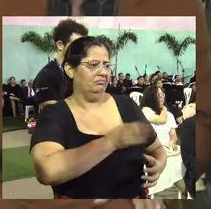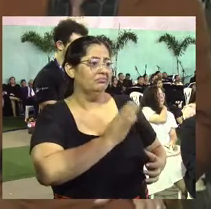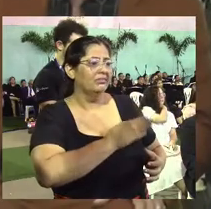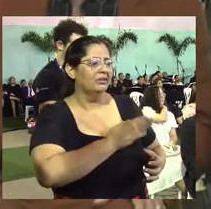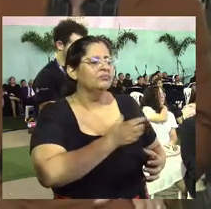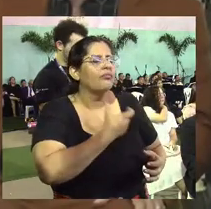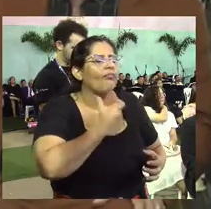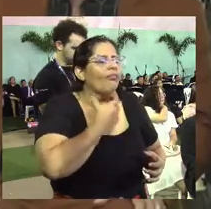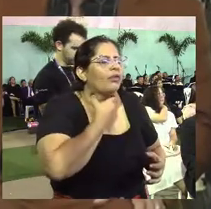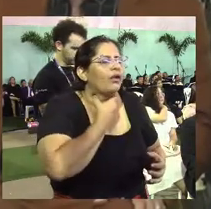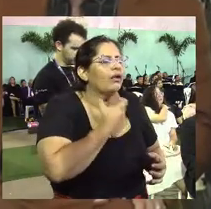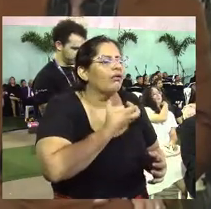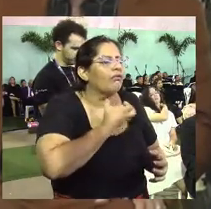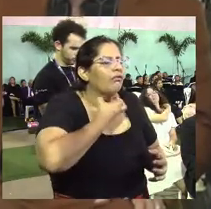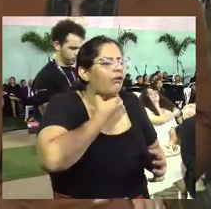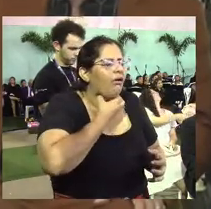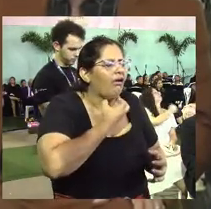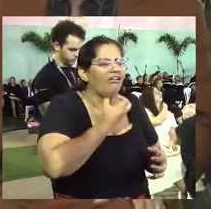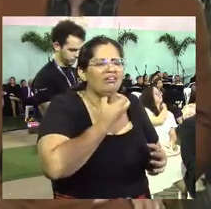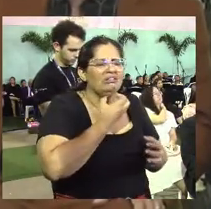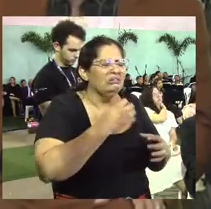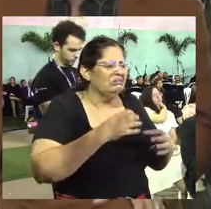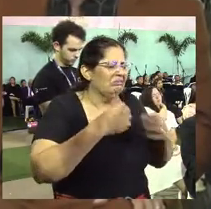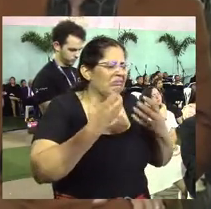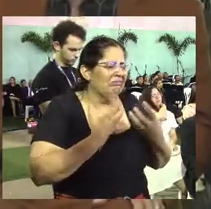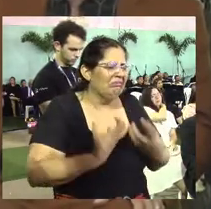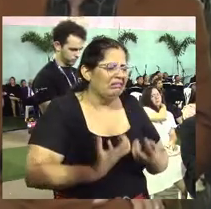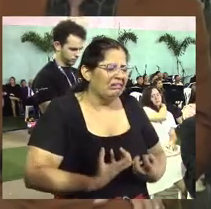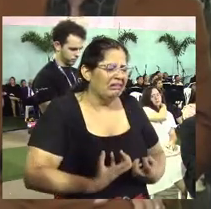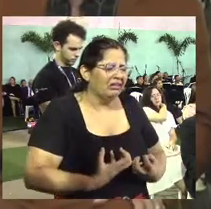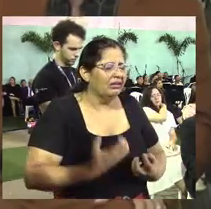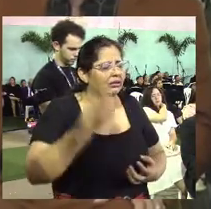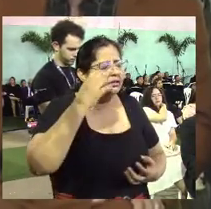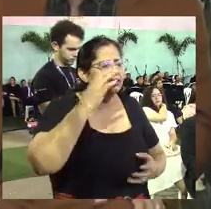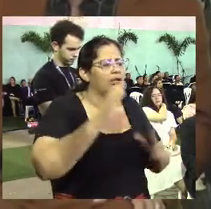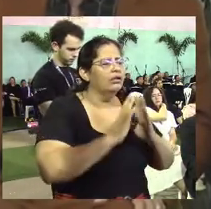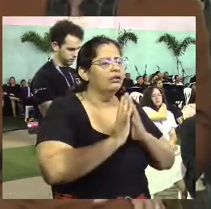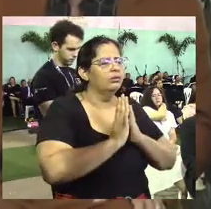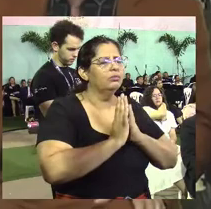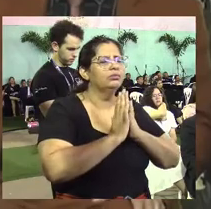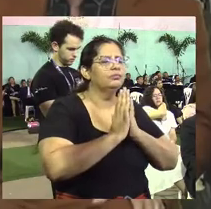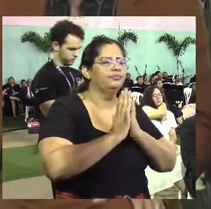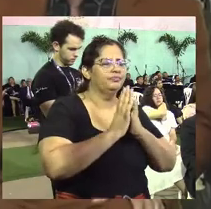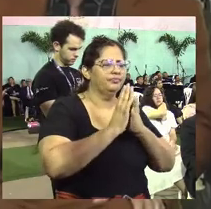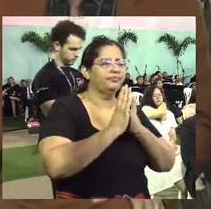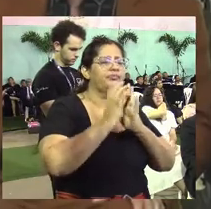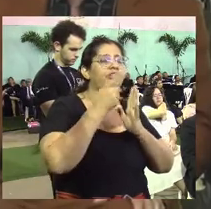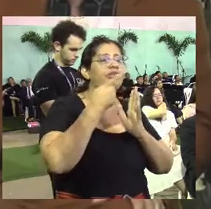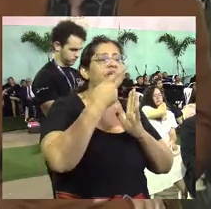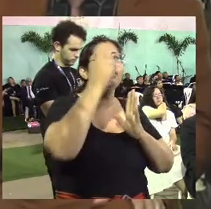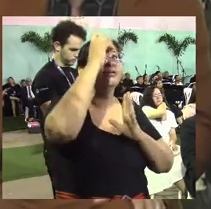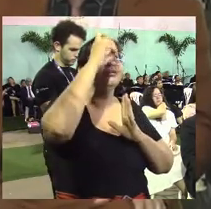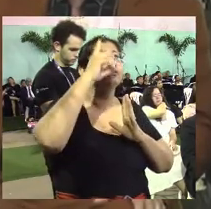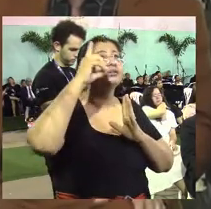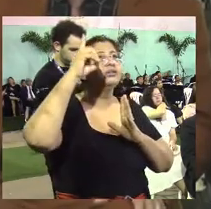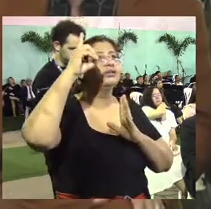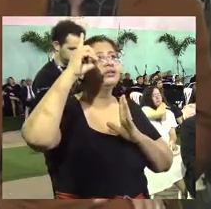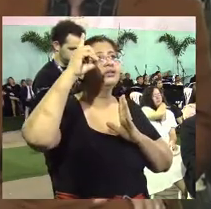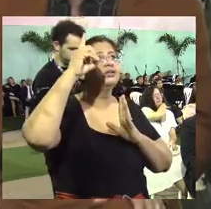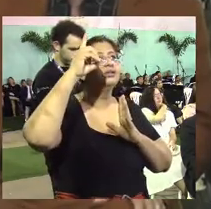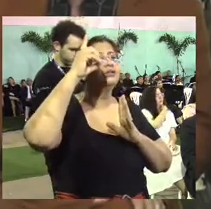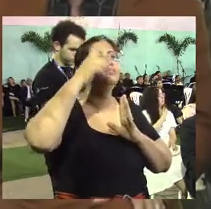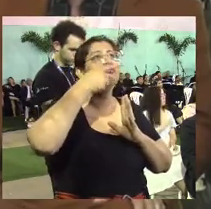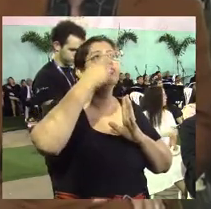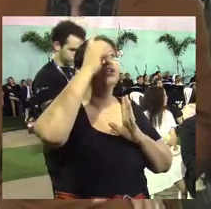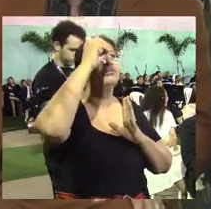tubo na minha goela eu não tinha força de falar eu orei com os meus pensamentos e quando eu orei eu confessei que de repente